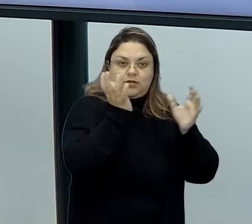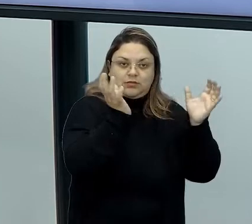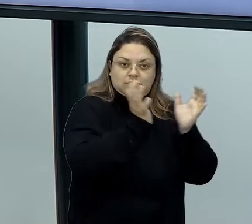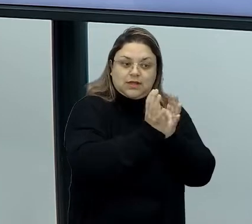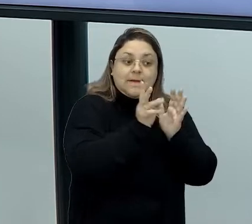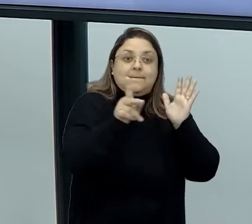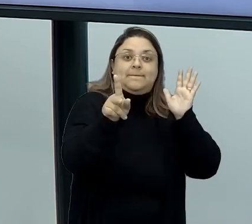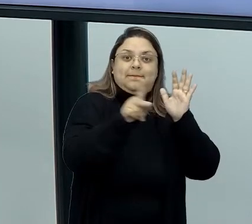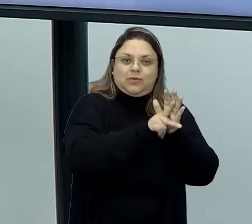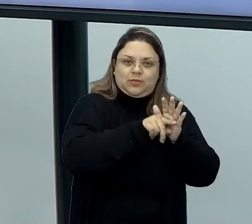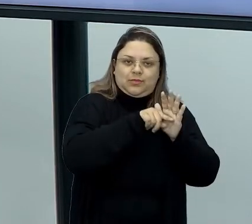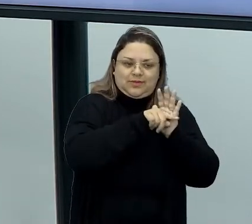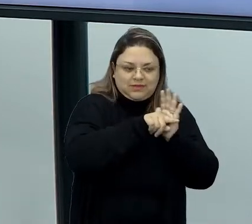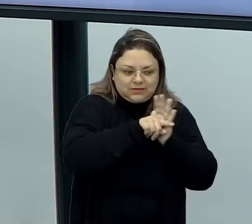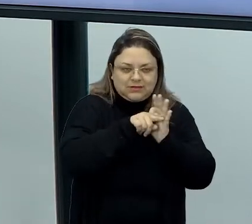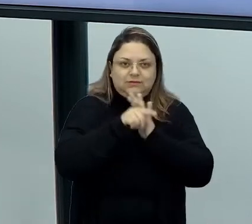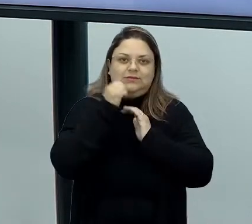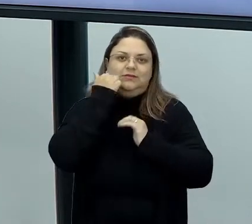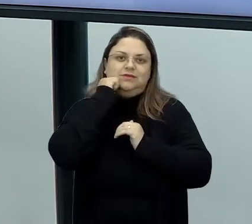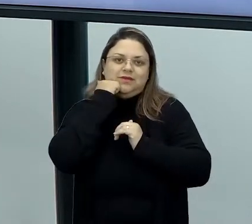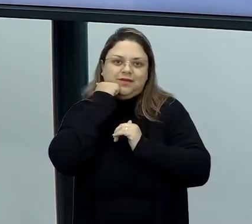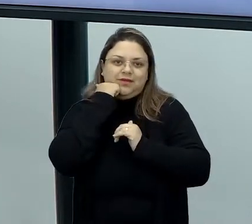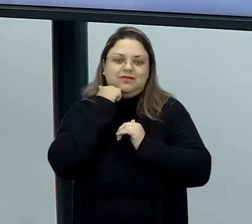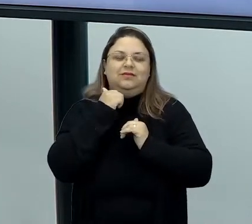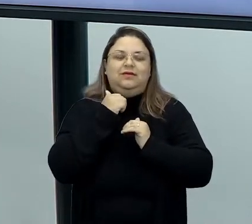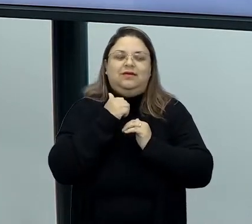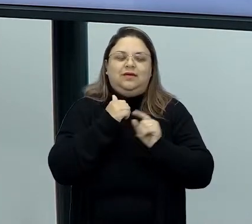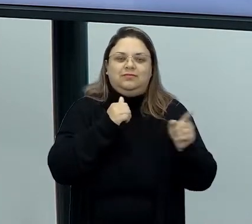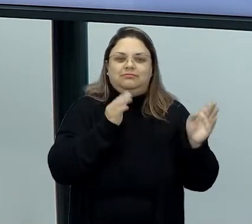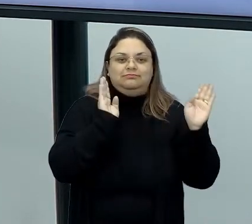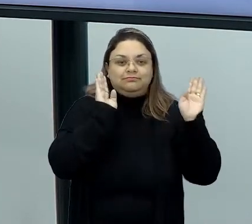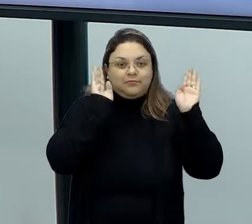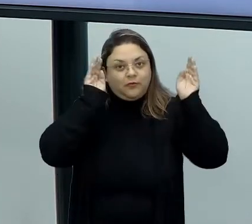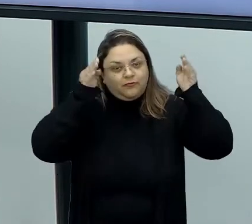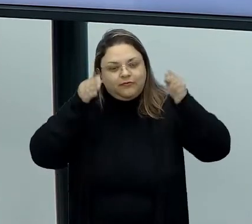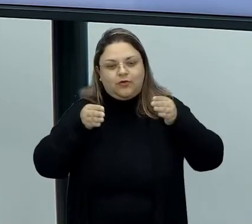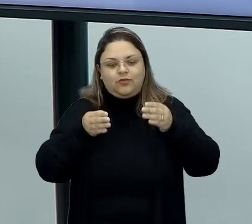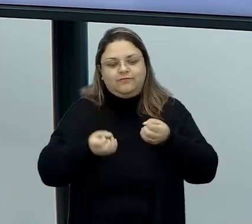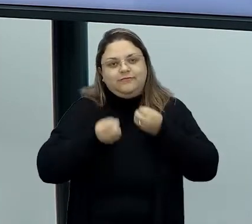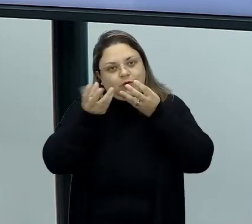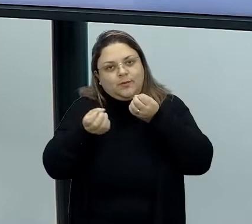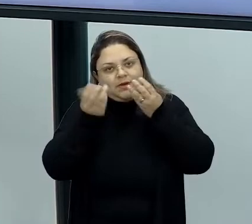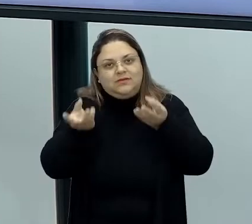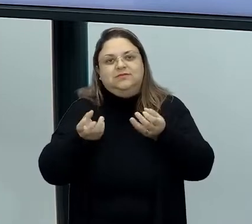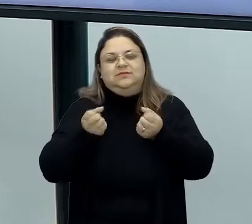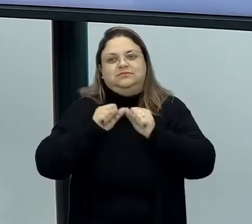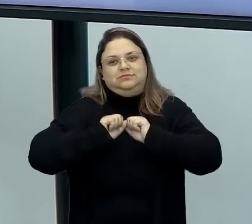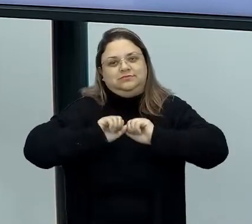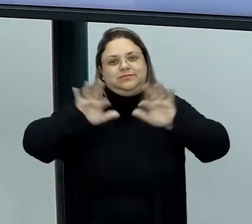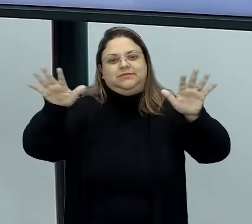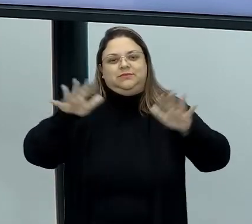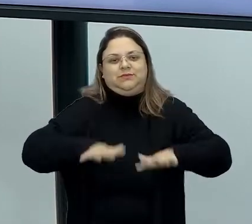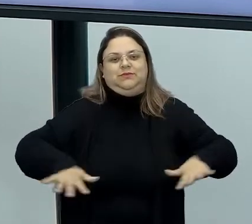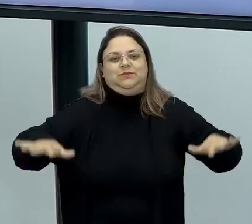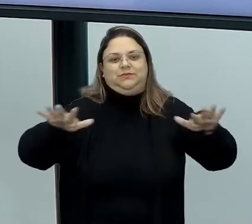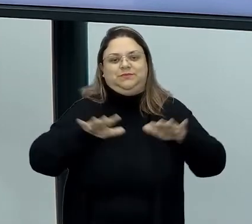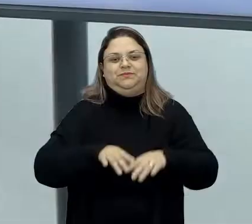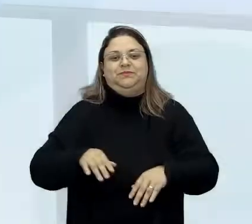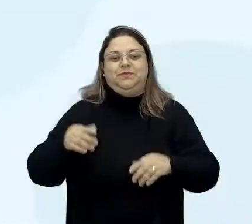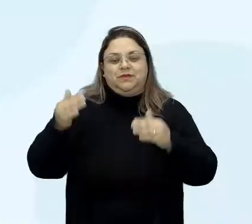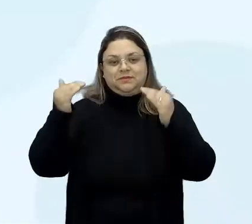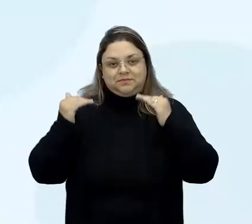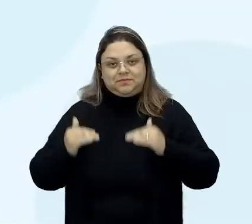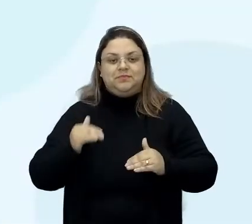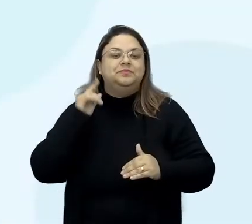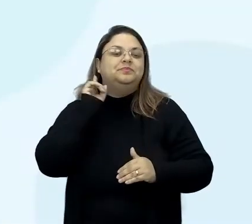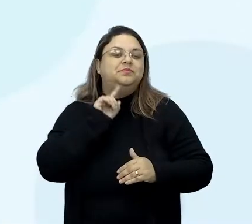pesquisa, mas que tem essa preocupação de trazer informação para todos, tá? Periódico de Minas, eu dei